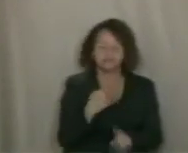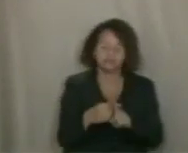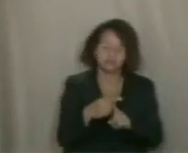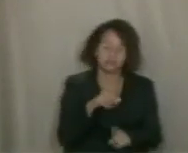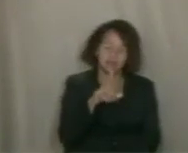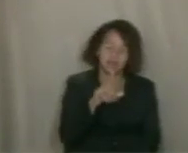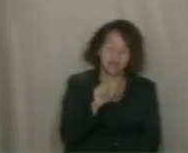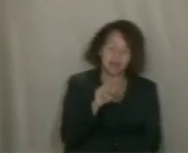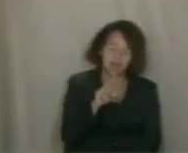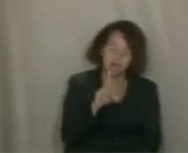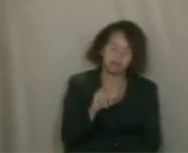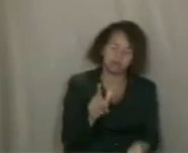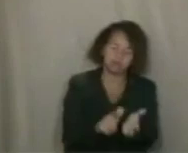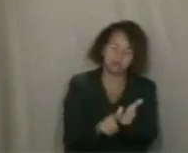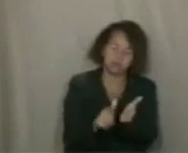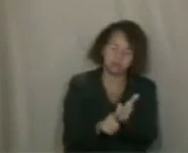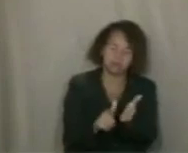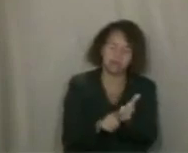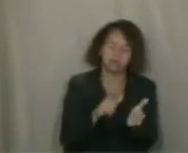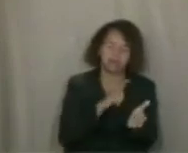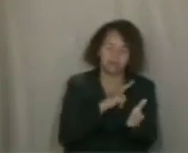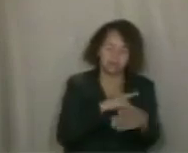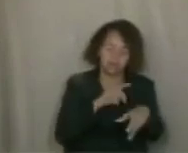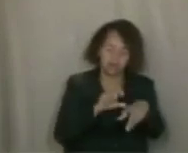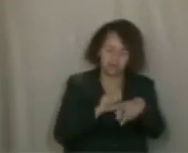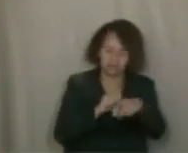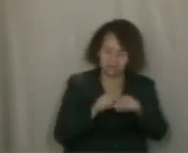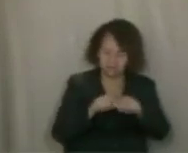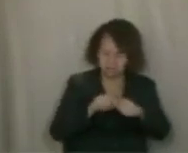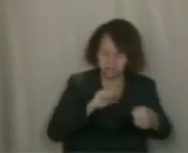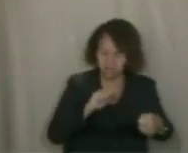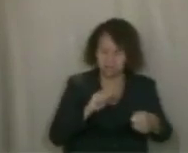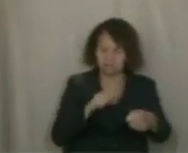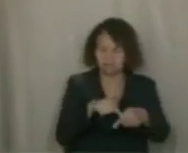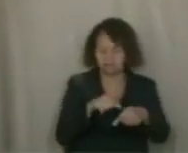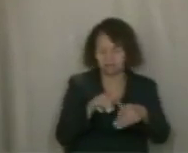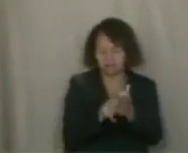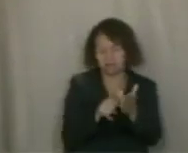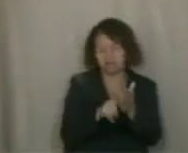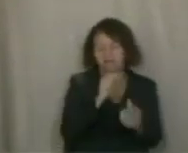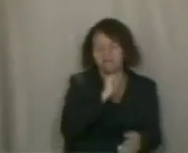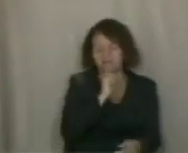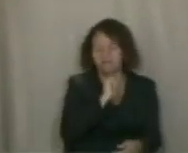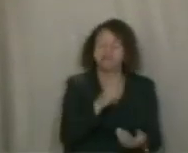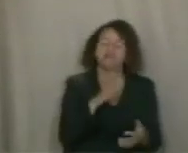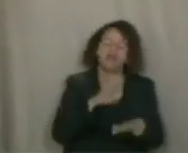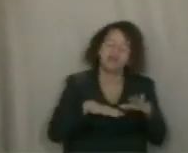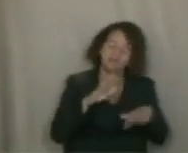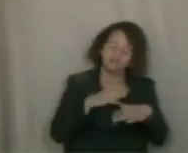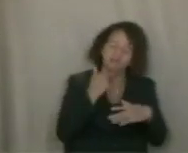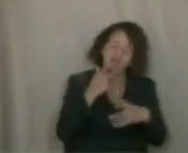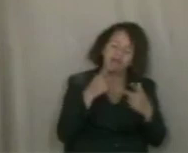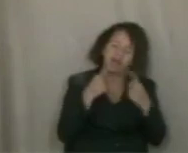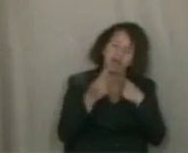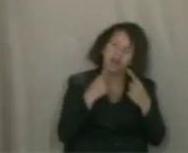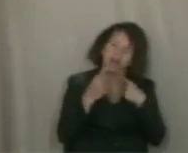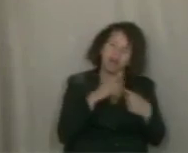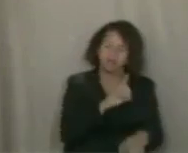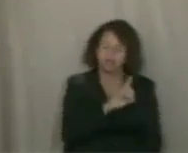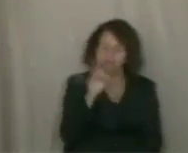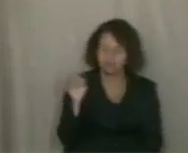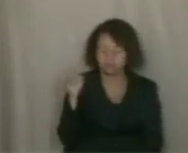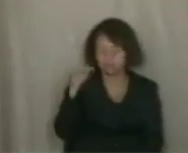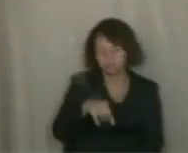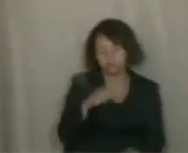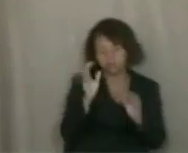laudo é em papel, tende a rasgar, a ficar velho, as pessoas às vezes reclamam da data, e aqui